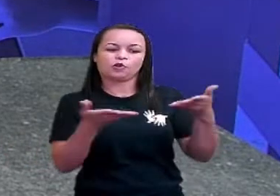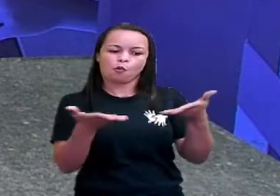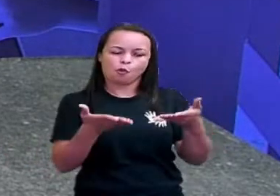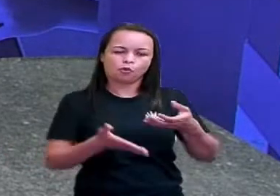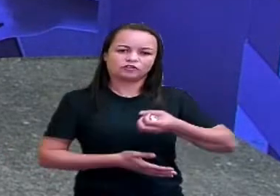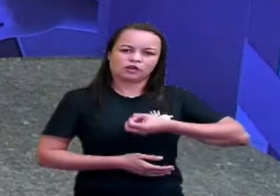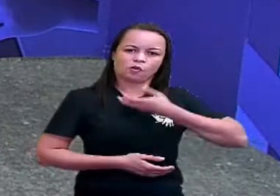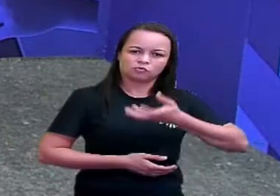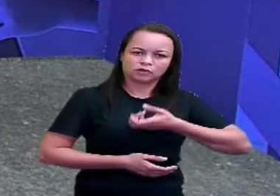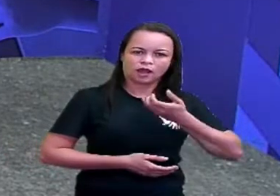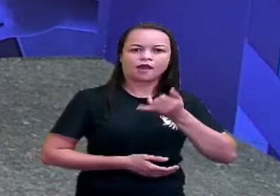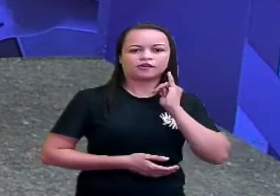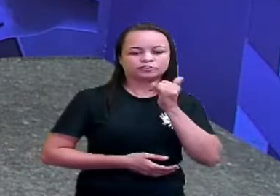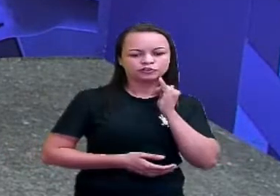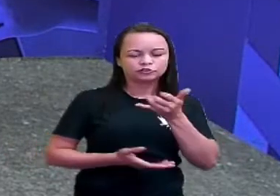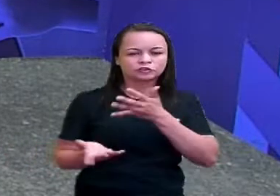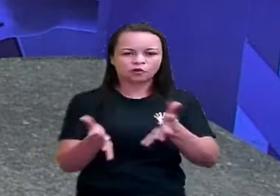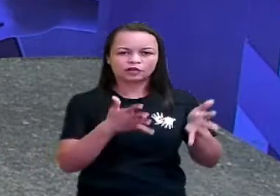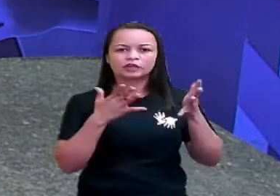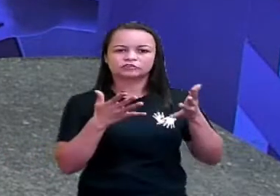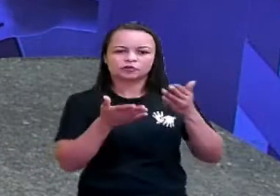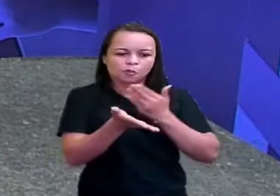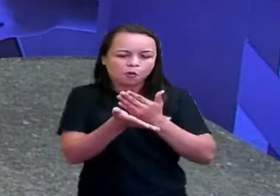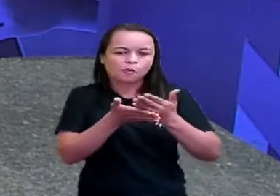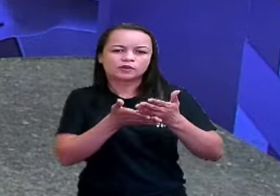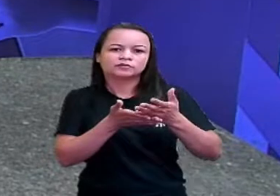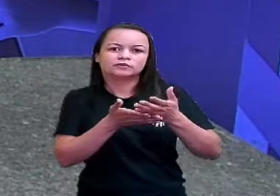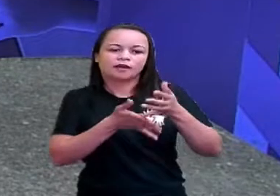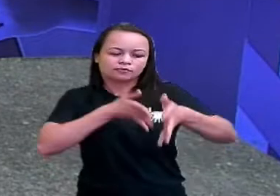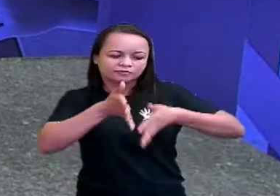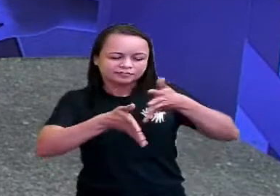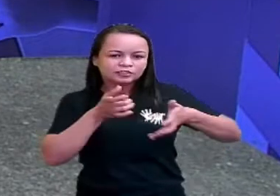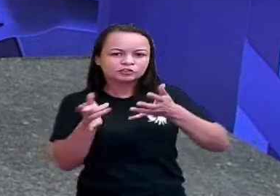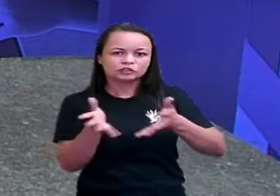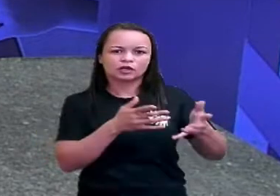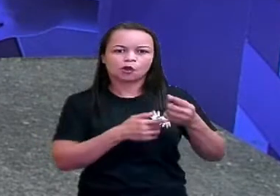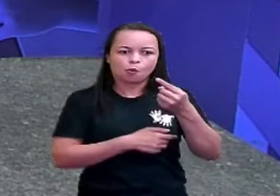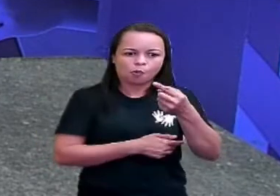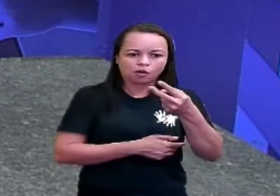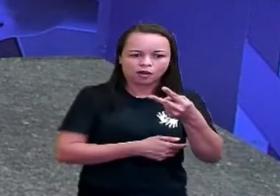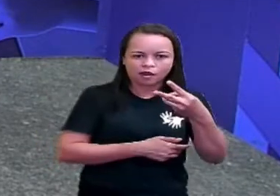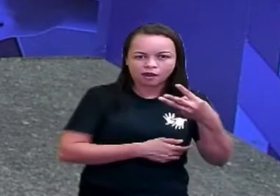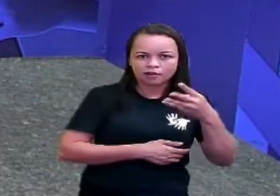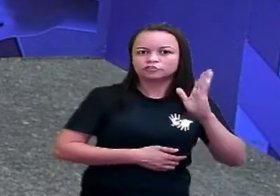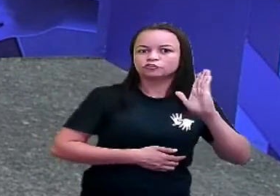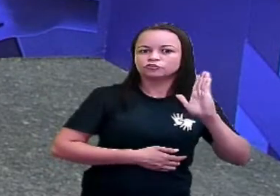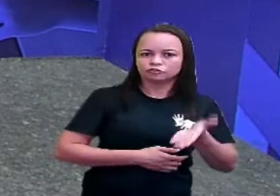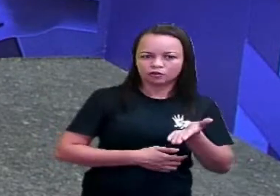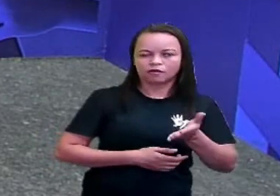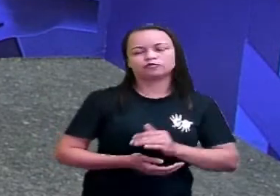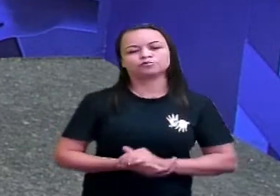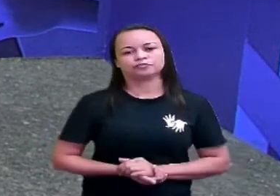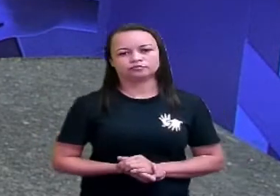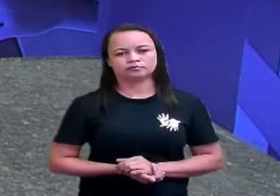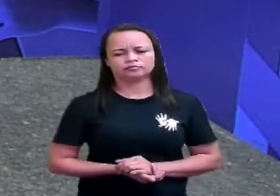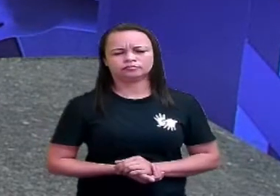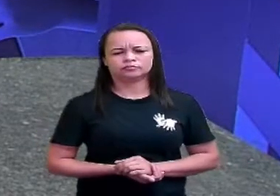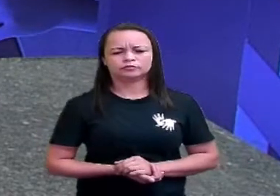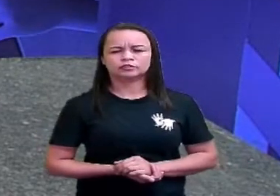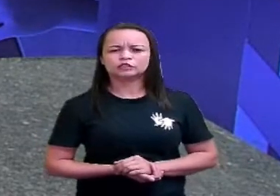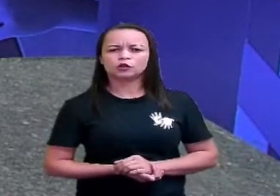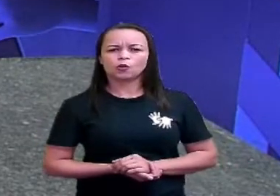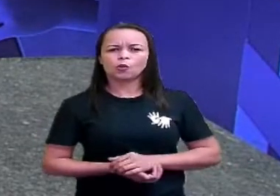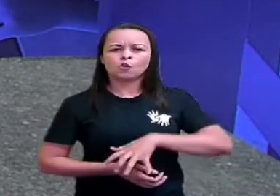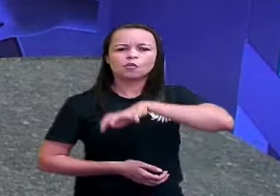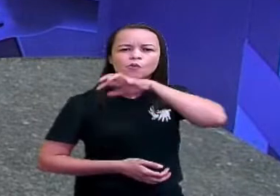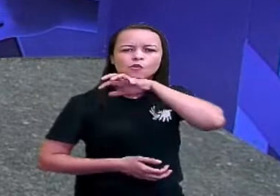presta atenção. Um, dois, três e já! Os bichos da floresta